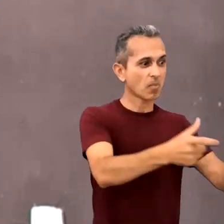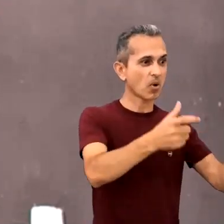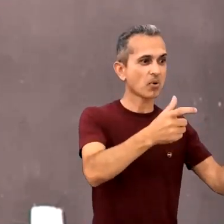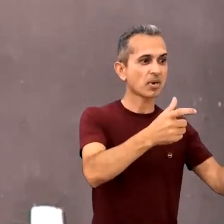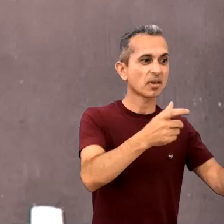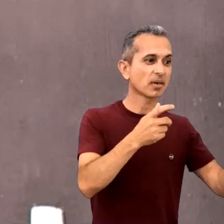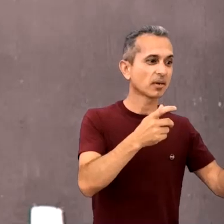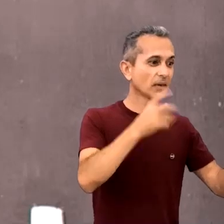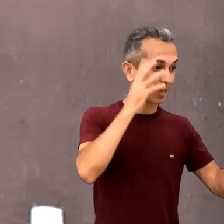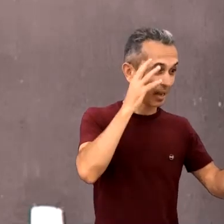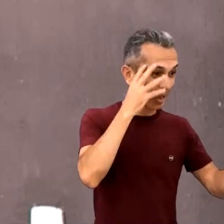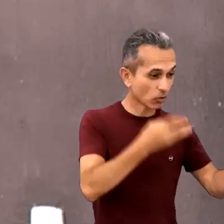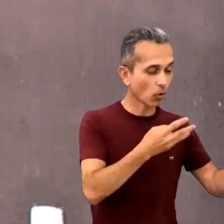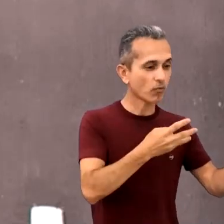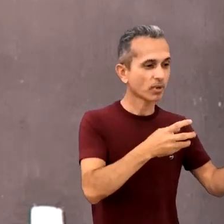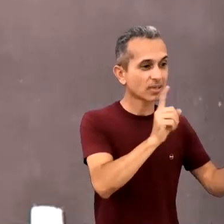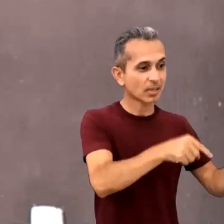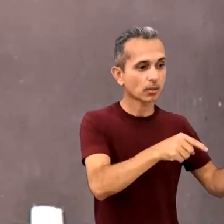não sou a maioria.